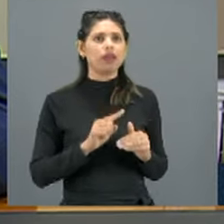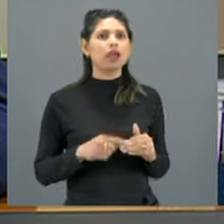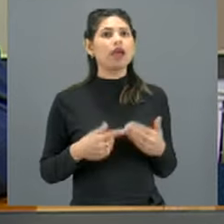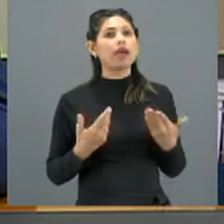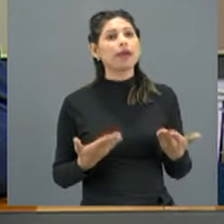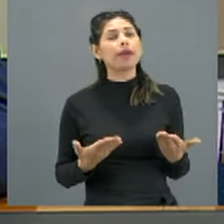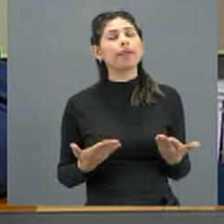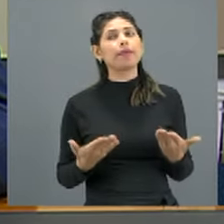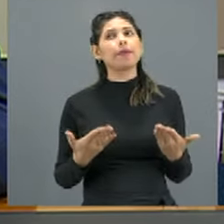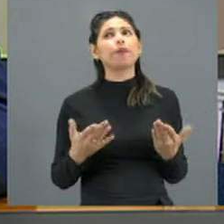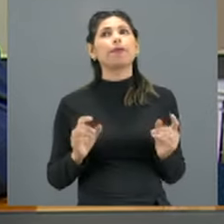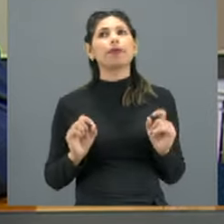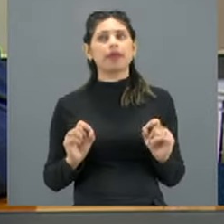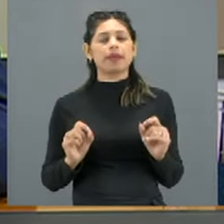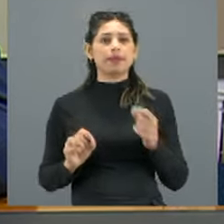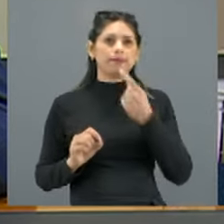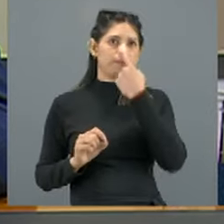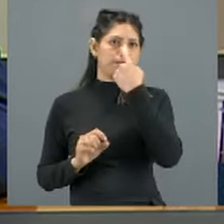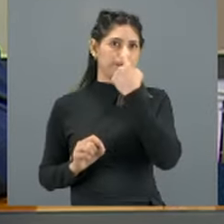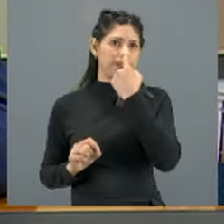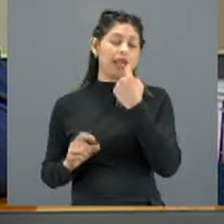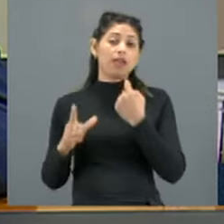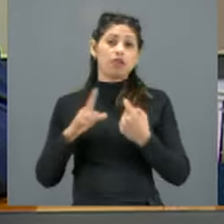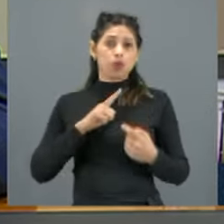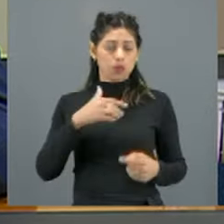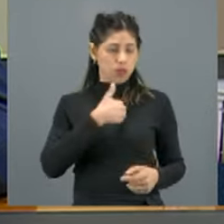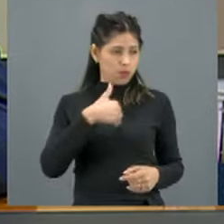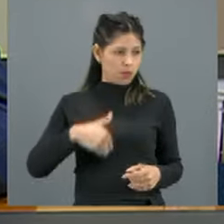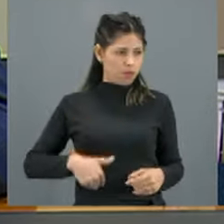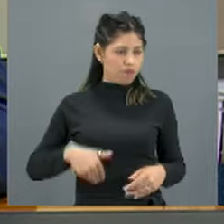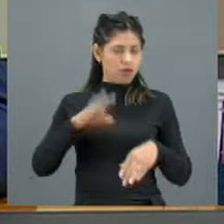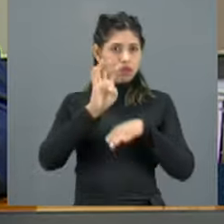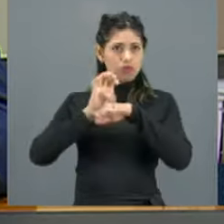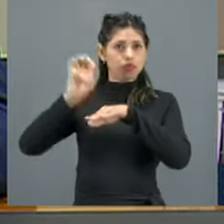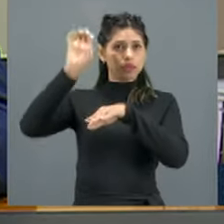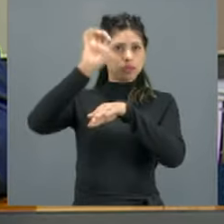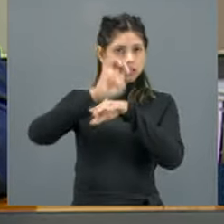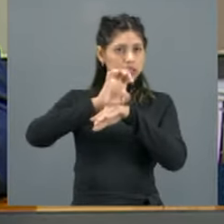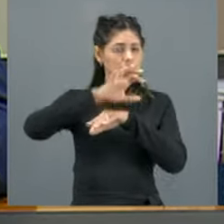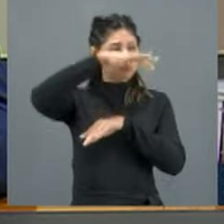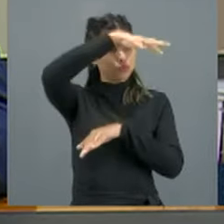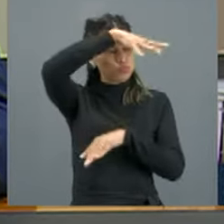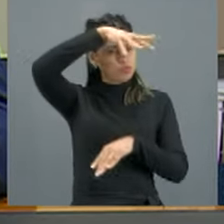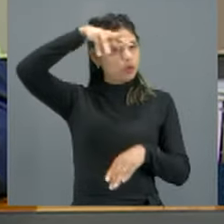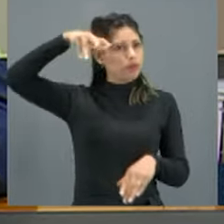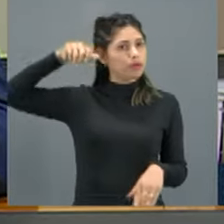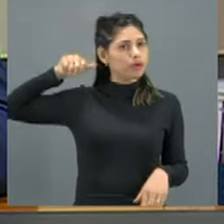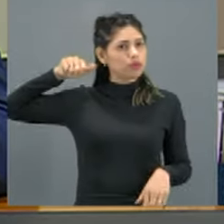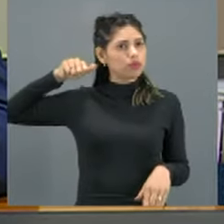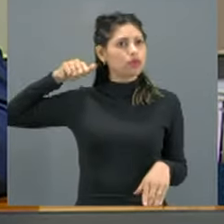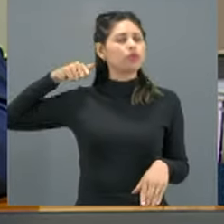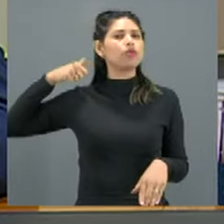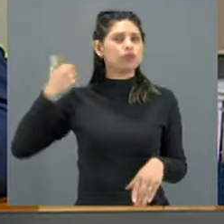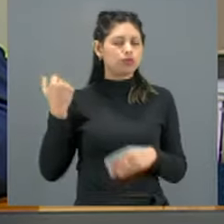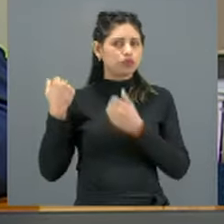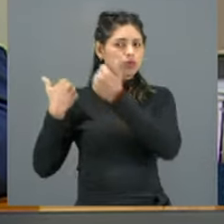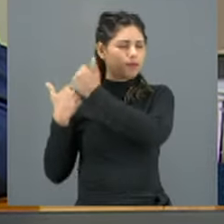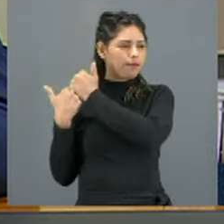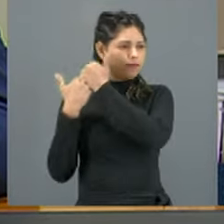graças ao nosso governo do estado de Mato Grosso, que vem dando o